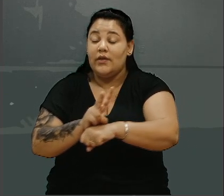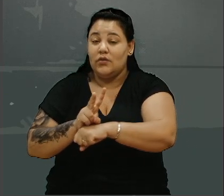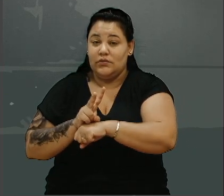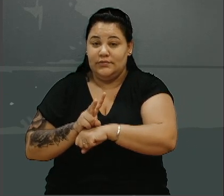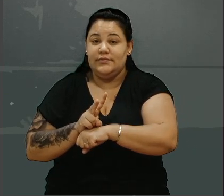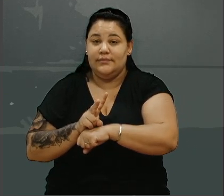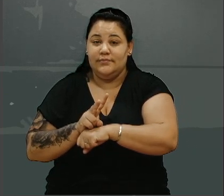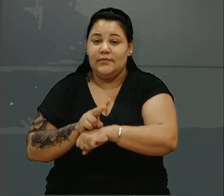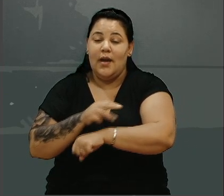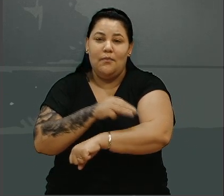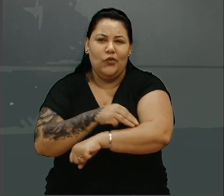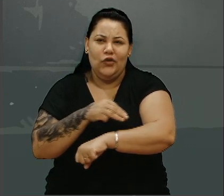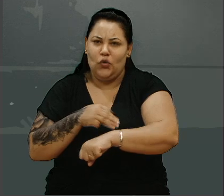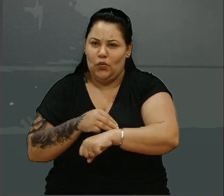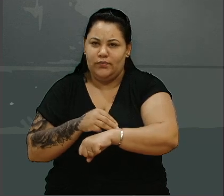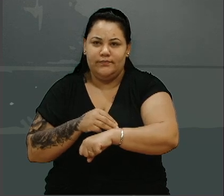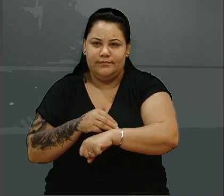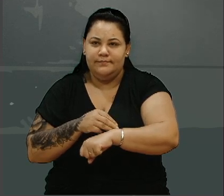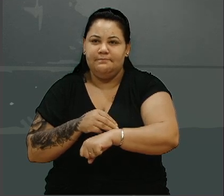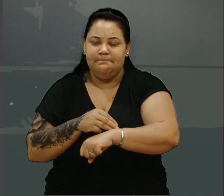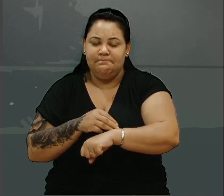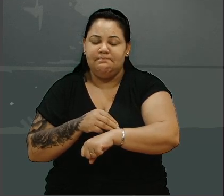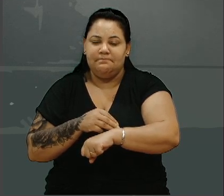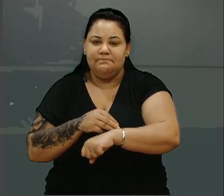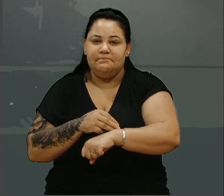que ficam nas escolas em